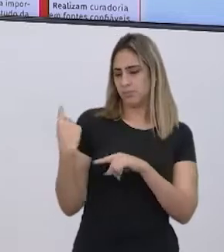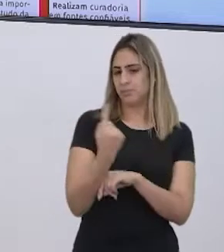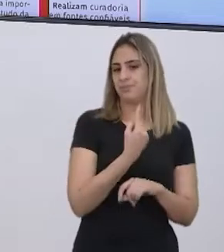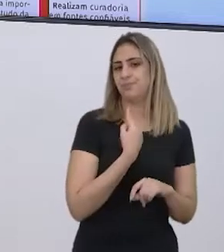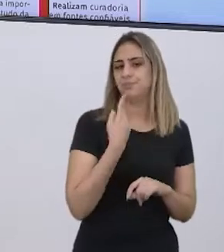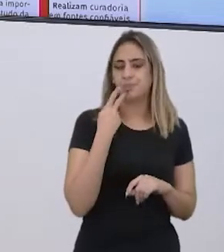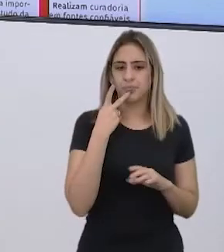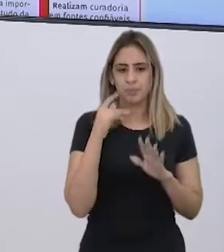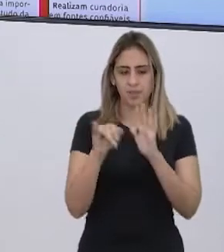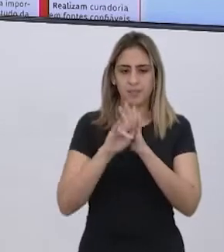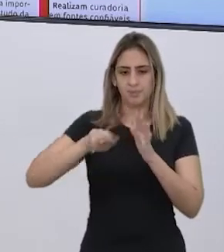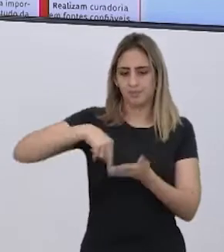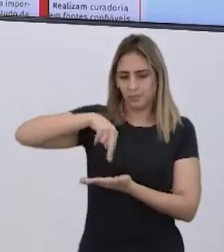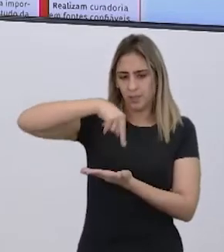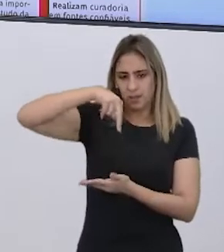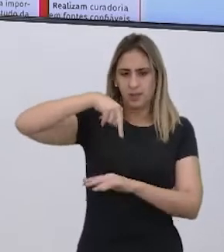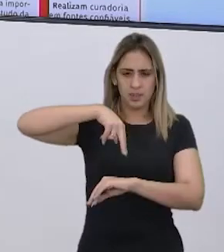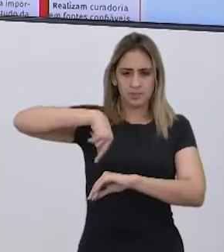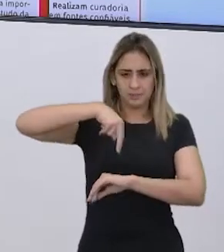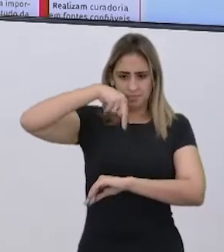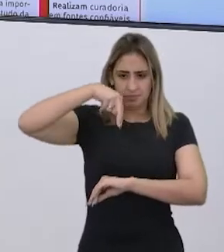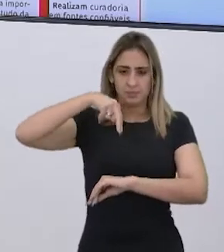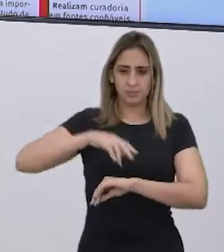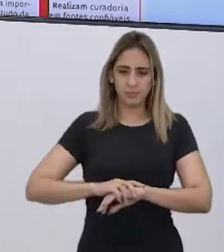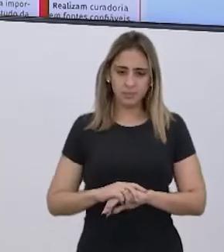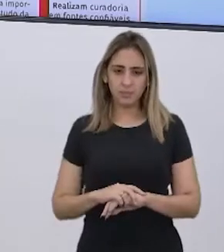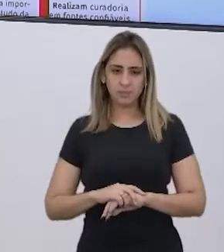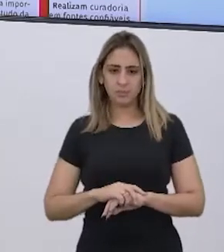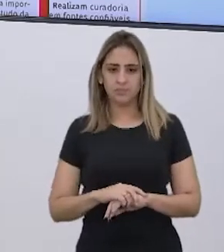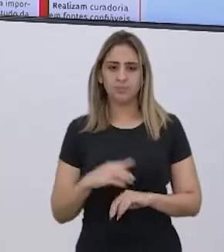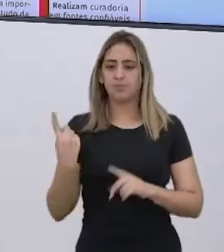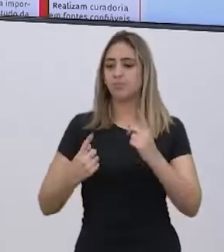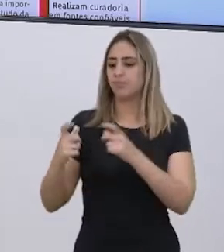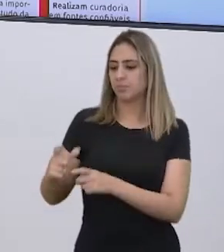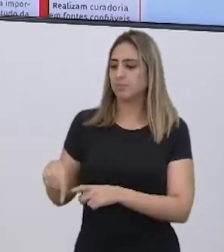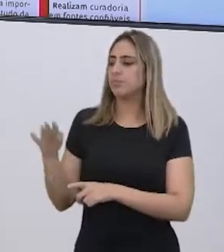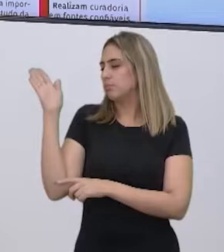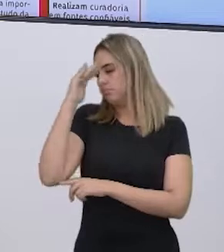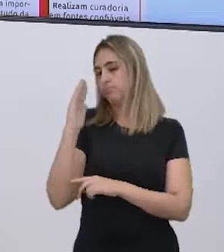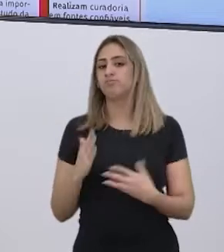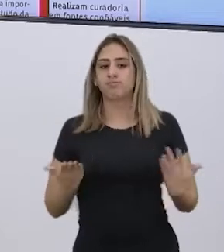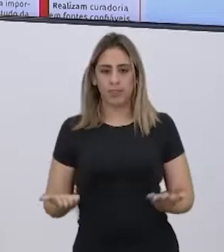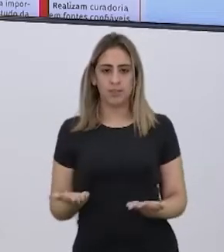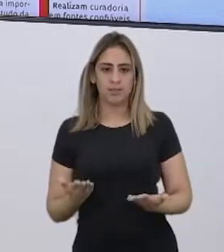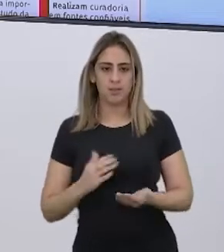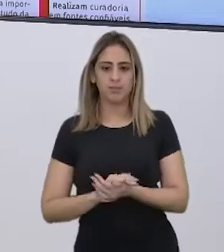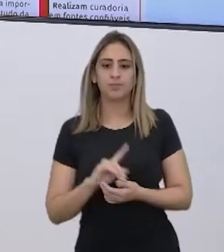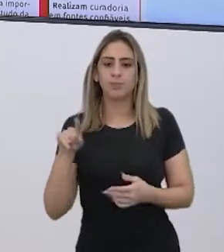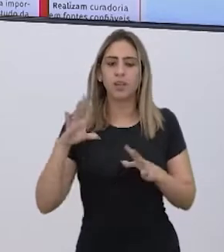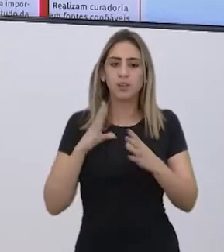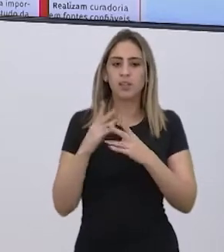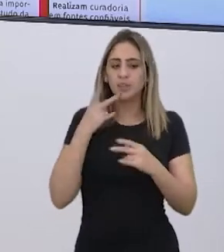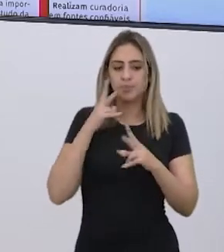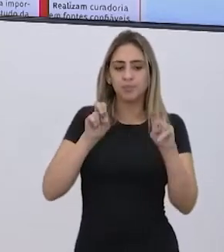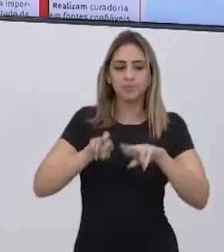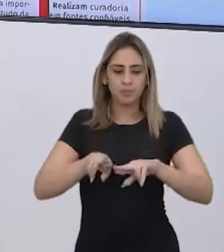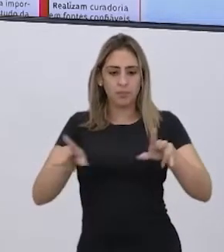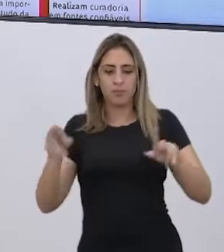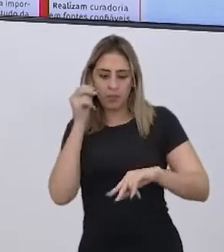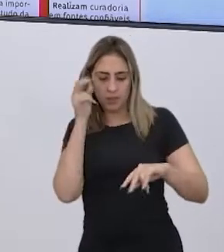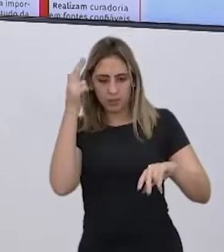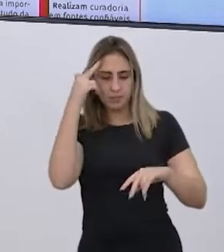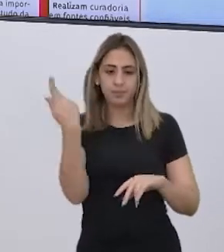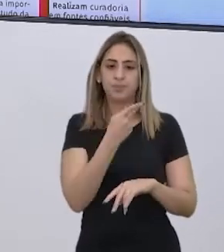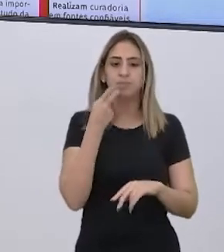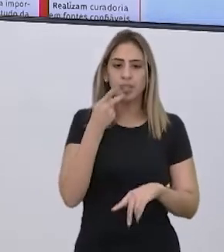falando de uma identidade nacional, ela está atrelada a um território. Qual território é esse? Brasil. E se a gente está falando sobre diversidade cultural,